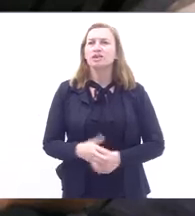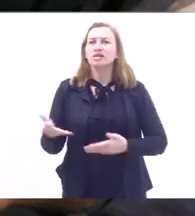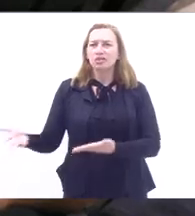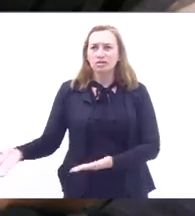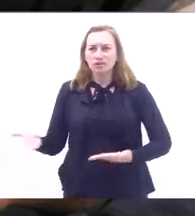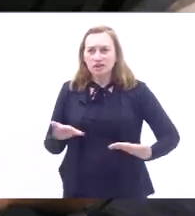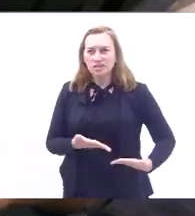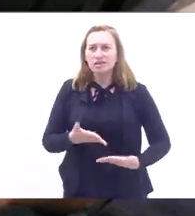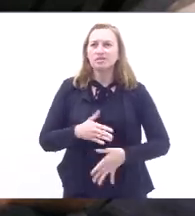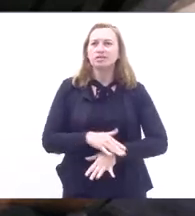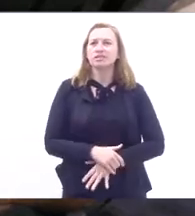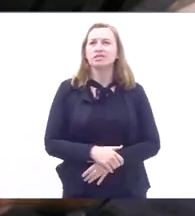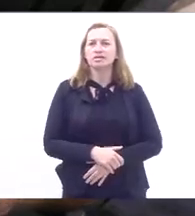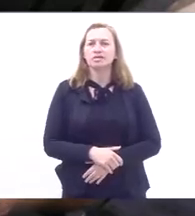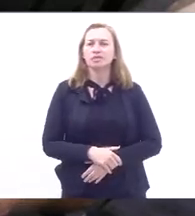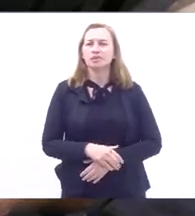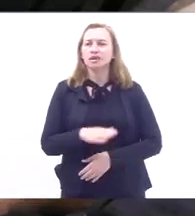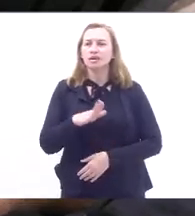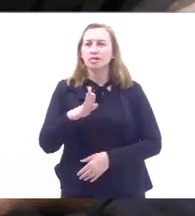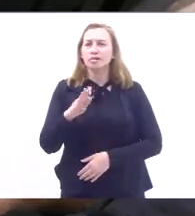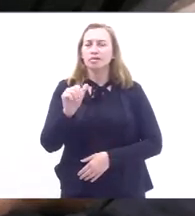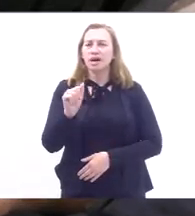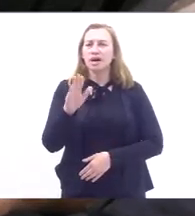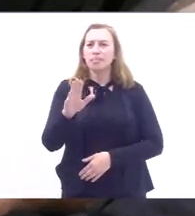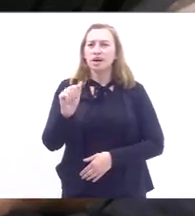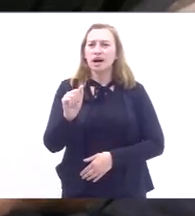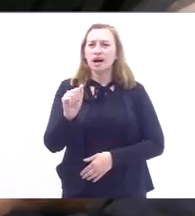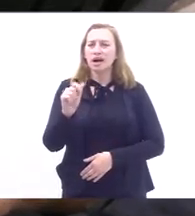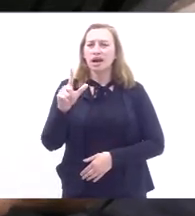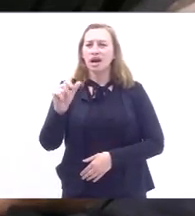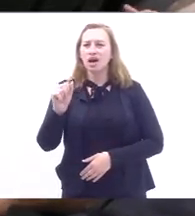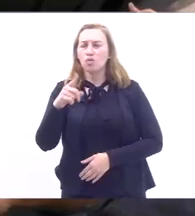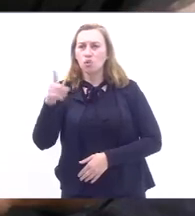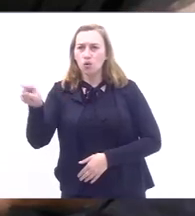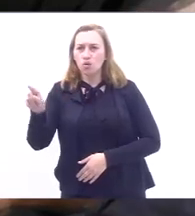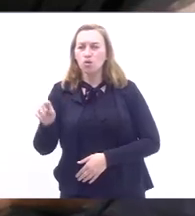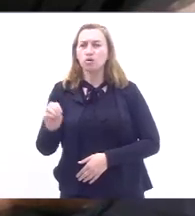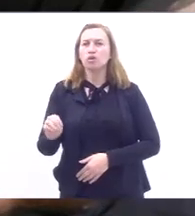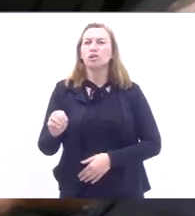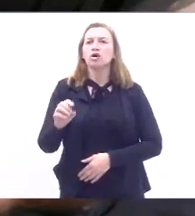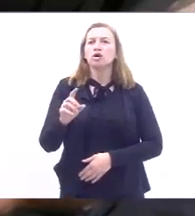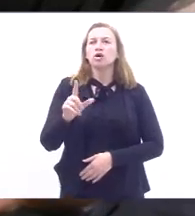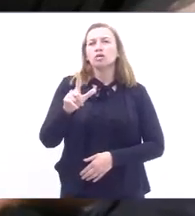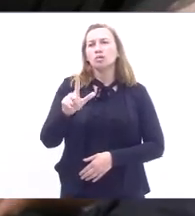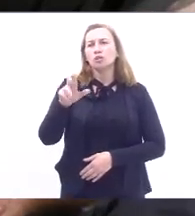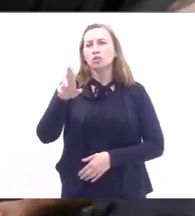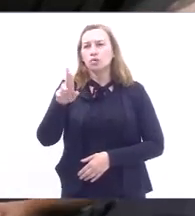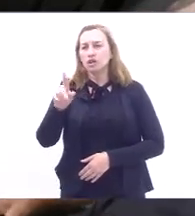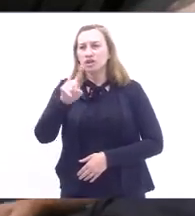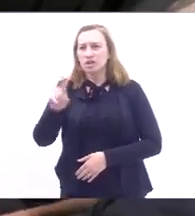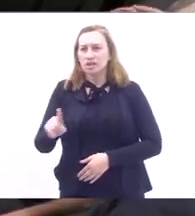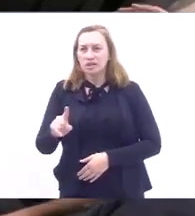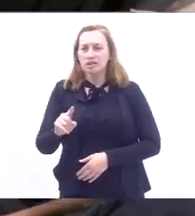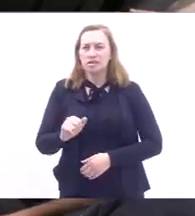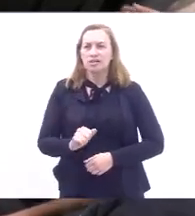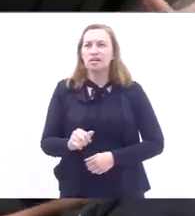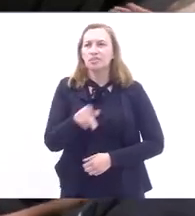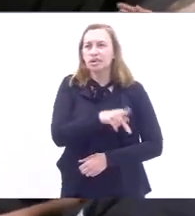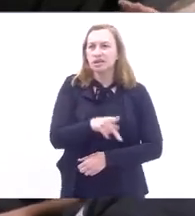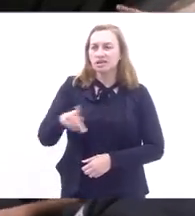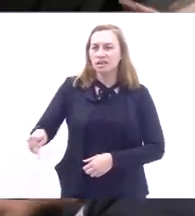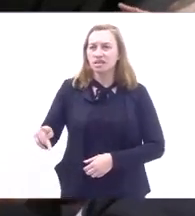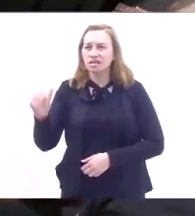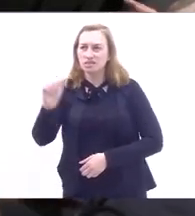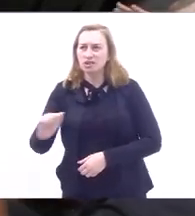Convidar o Babalaô Luiz Alexandre Gonçalves da Silva, presidente da